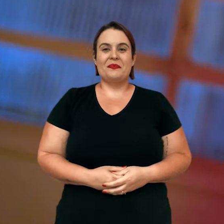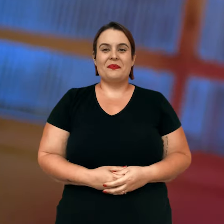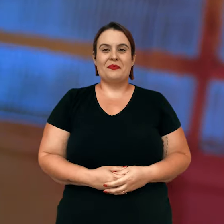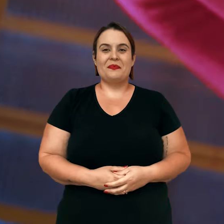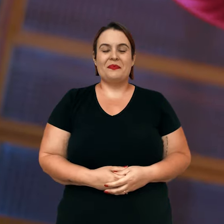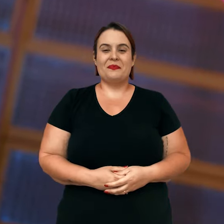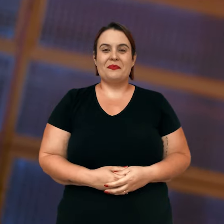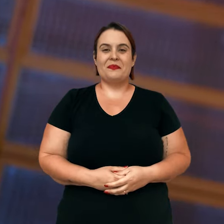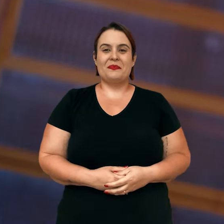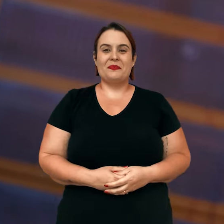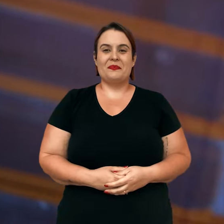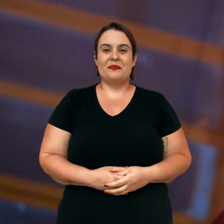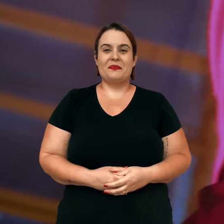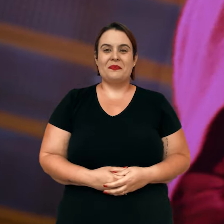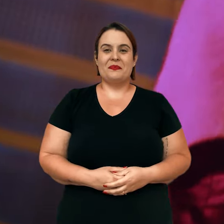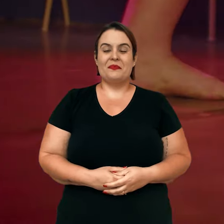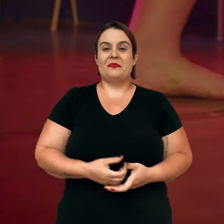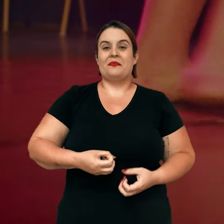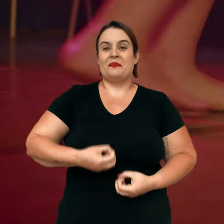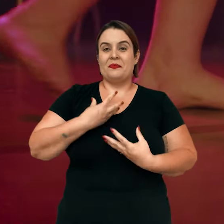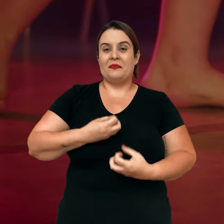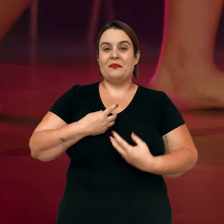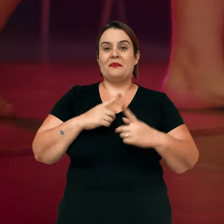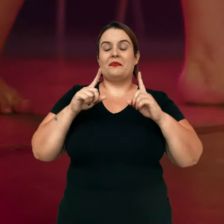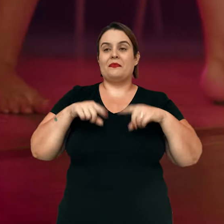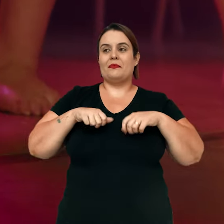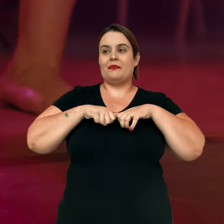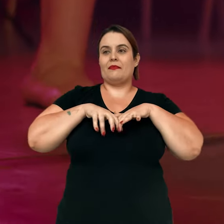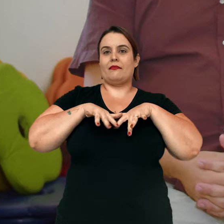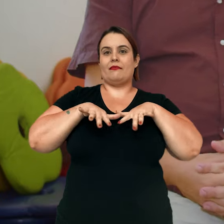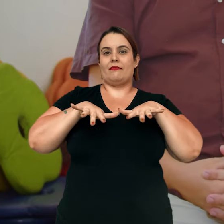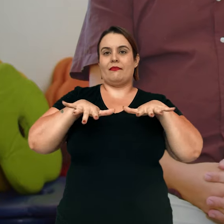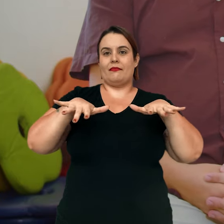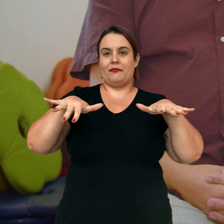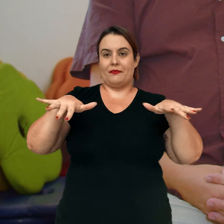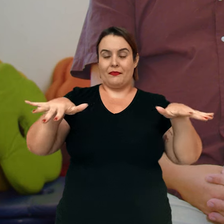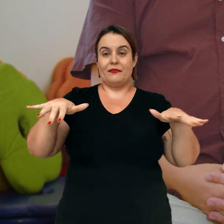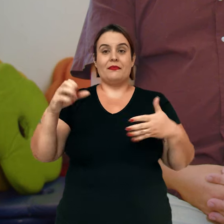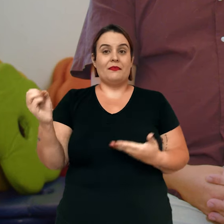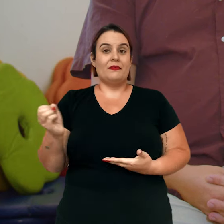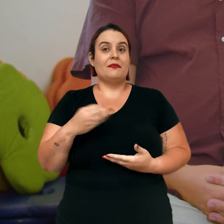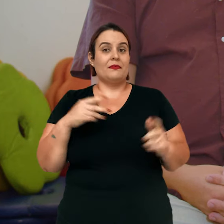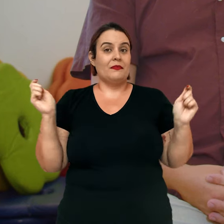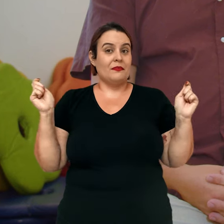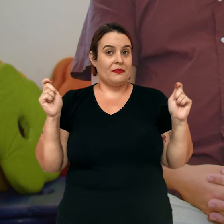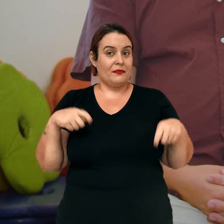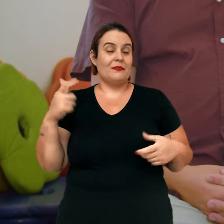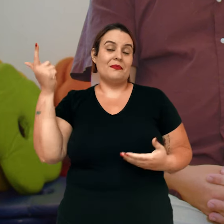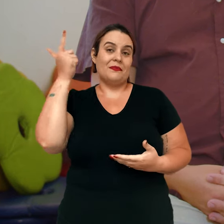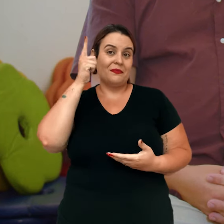dança numa sala à meia luz. O sarau Matizes foi esse transbordamento, né? De uma